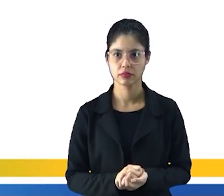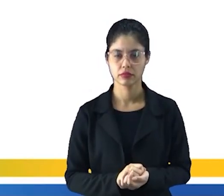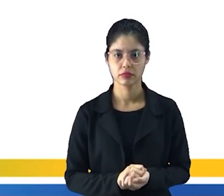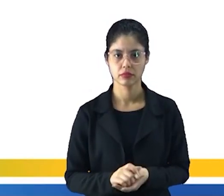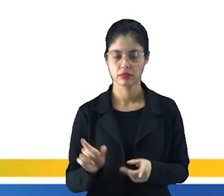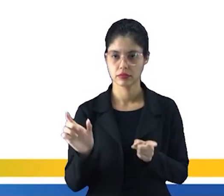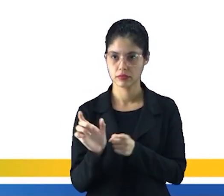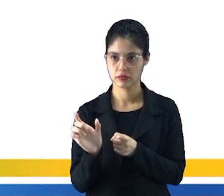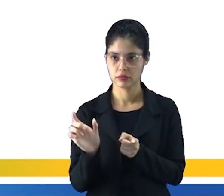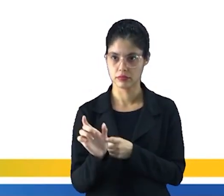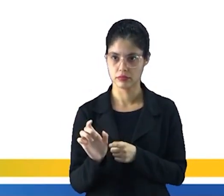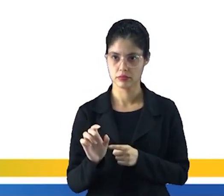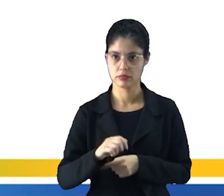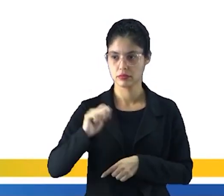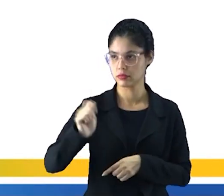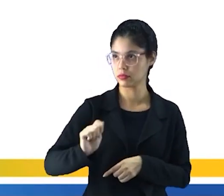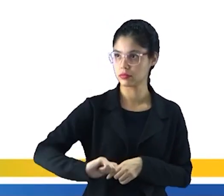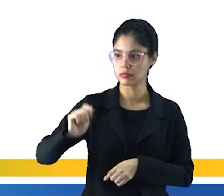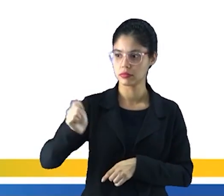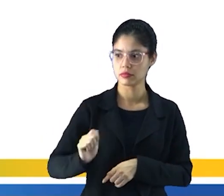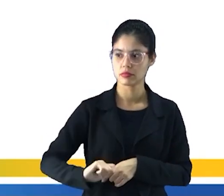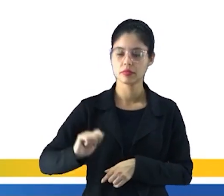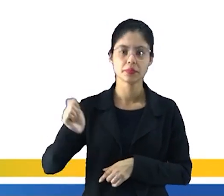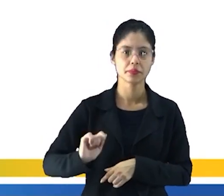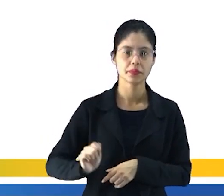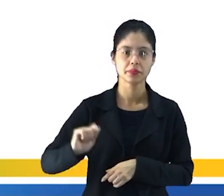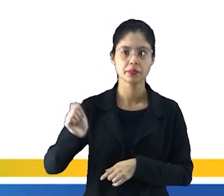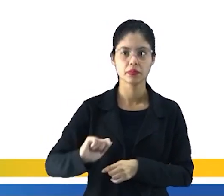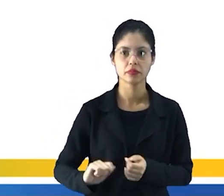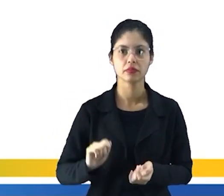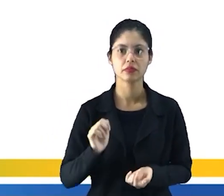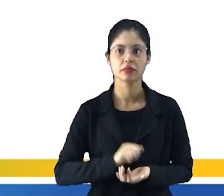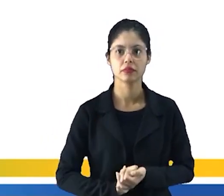essa palavra pipa, né, pepeta,